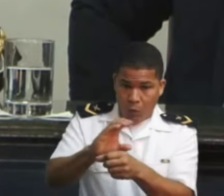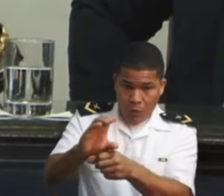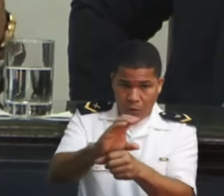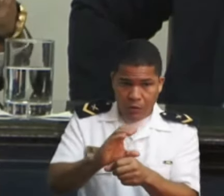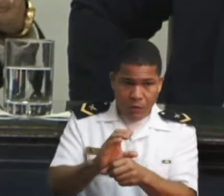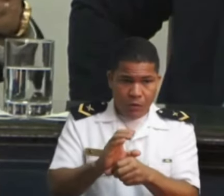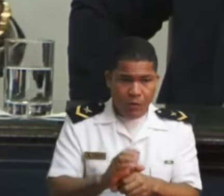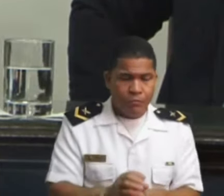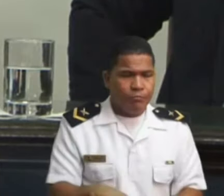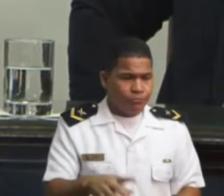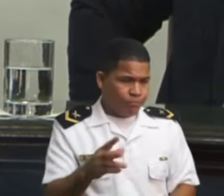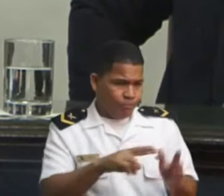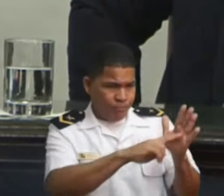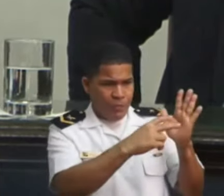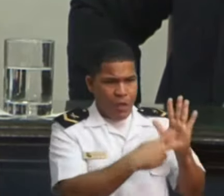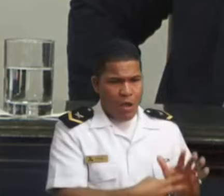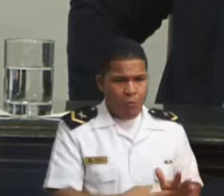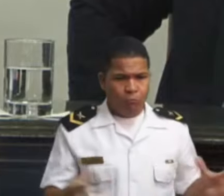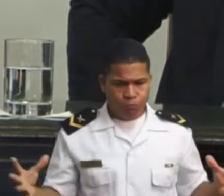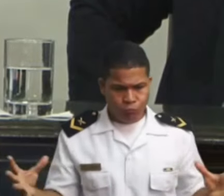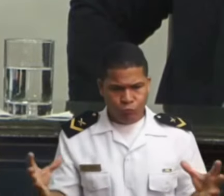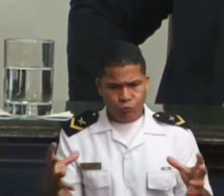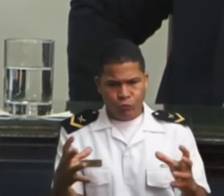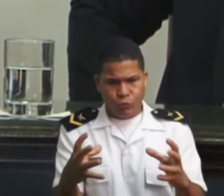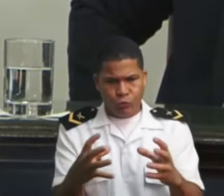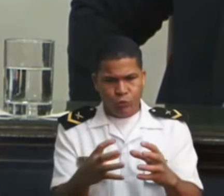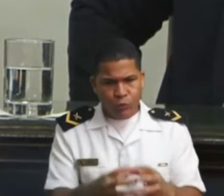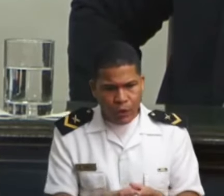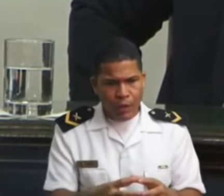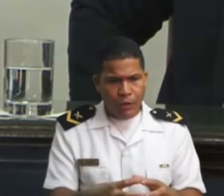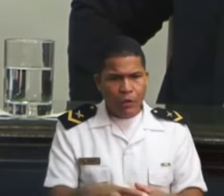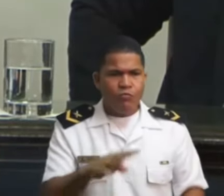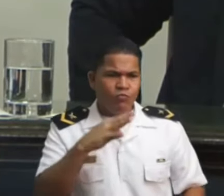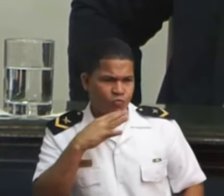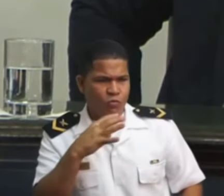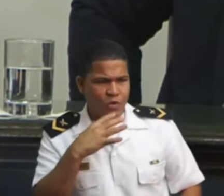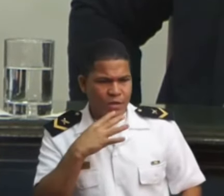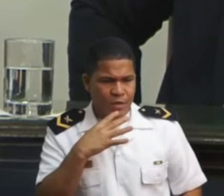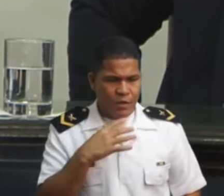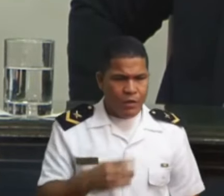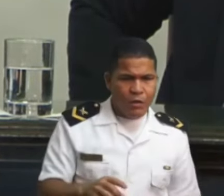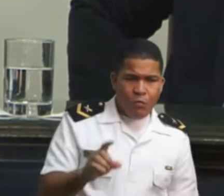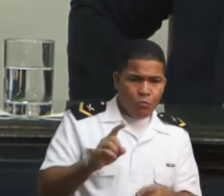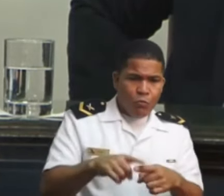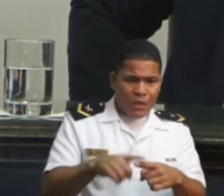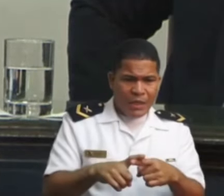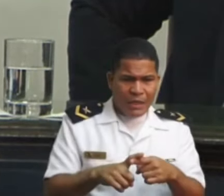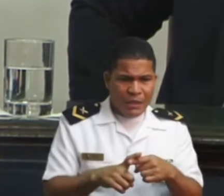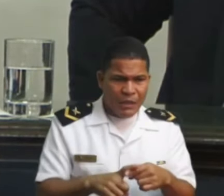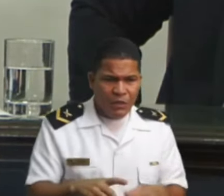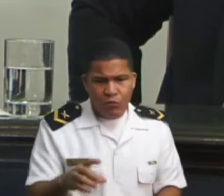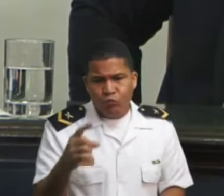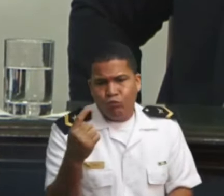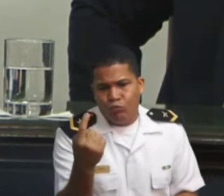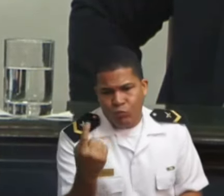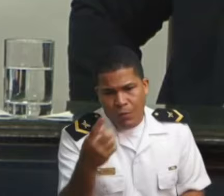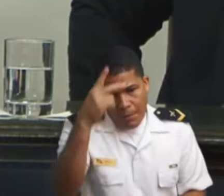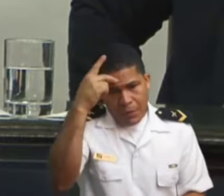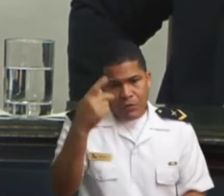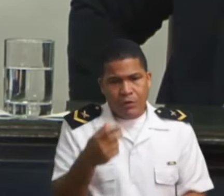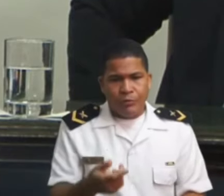vou pegar todos esses conhecimentos que seriam impossíveis de serem alcançados por uma única